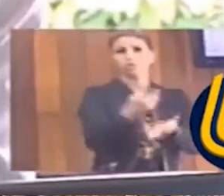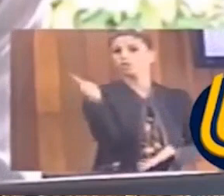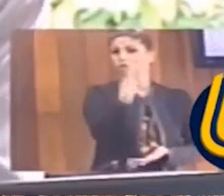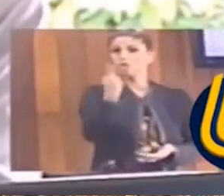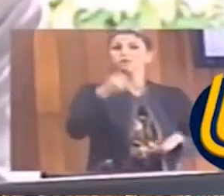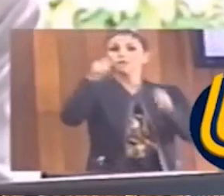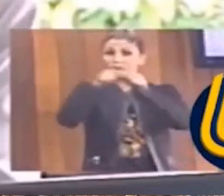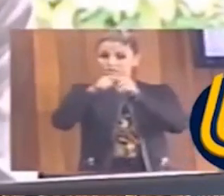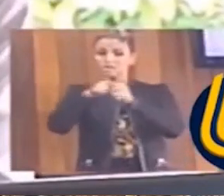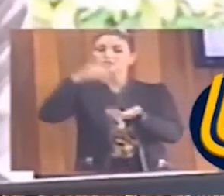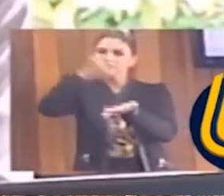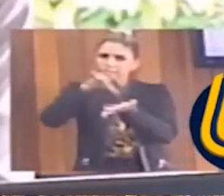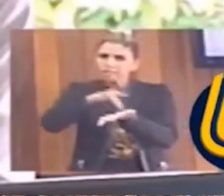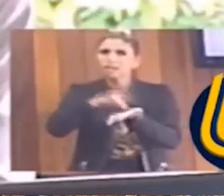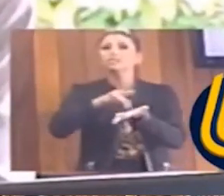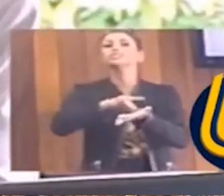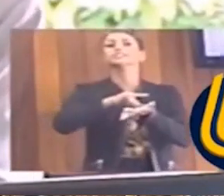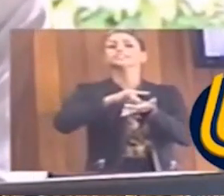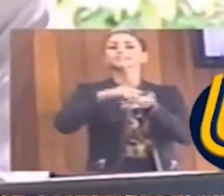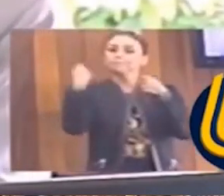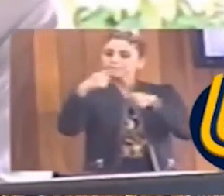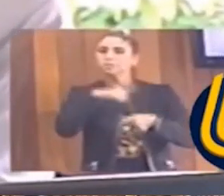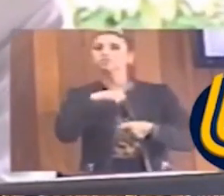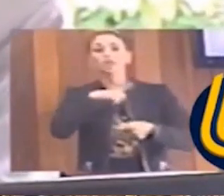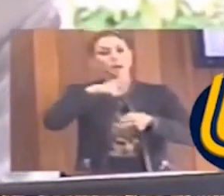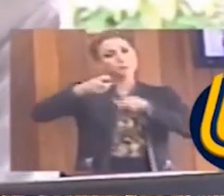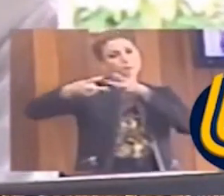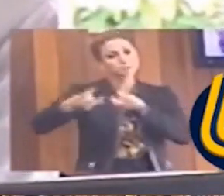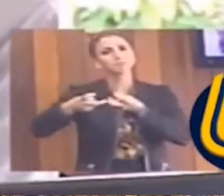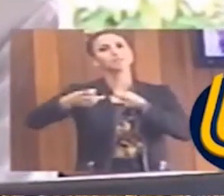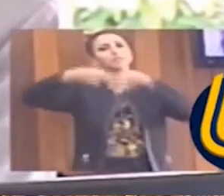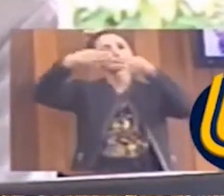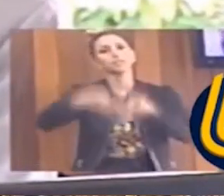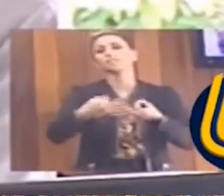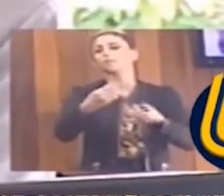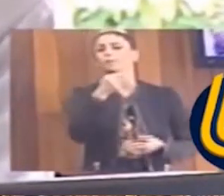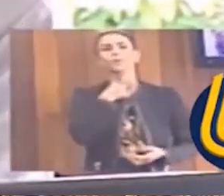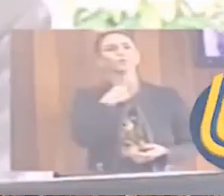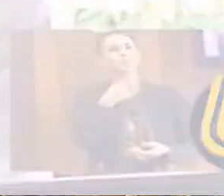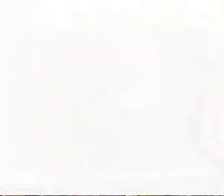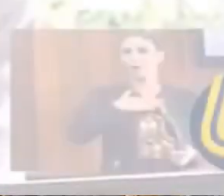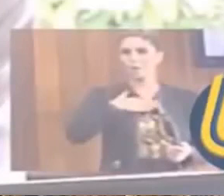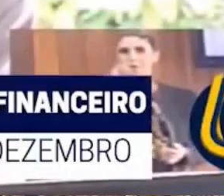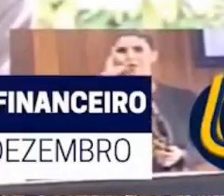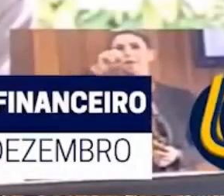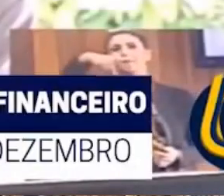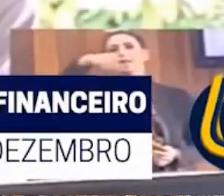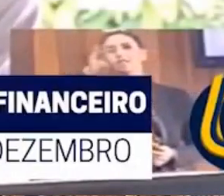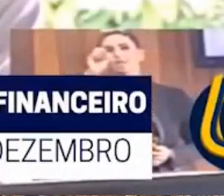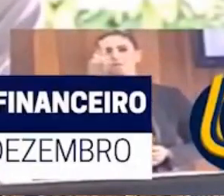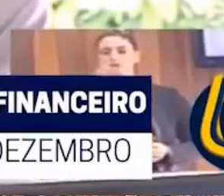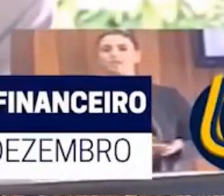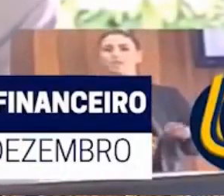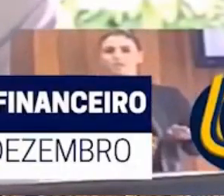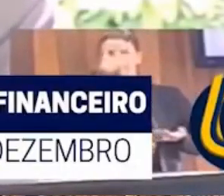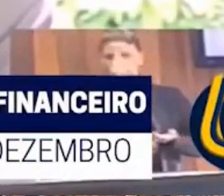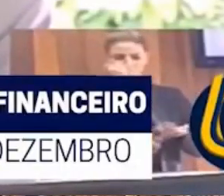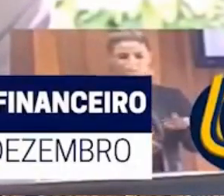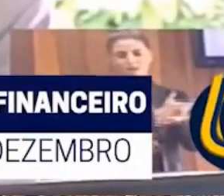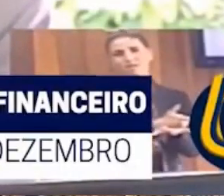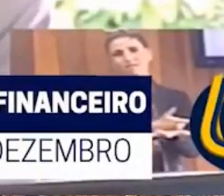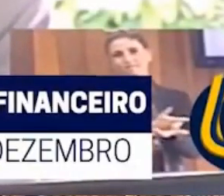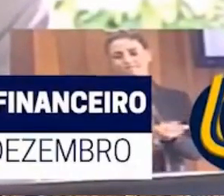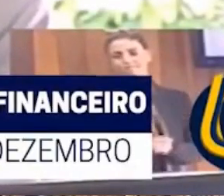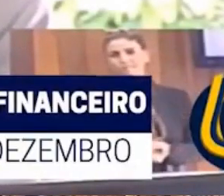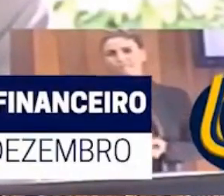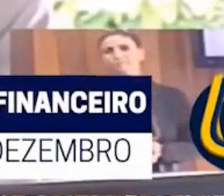a arrecadação própria. Nós não podemos mais viver da dependência dos royalties. Então, senhores